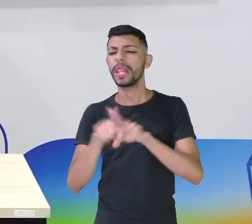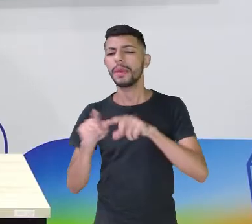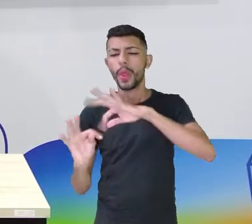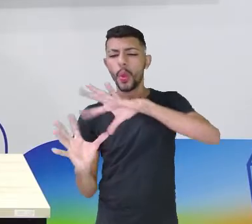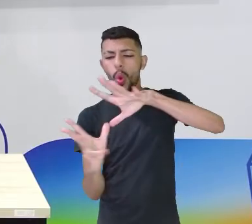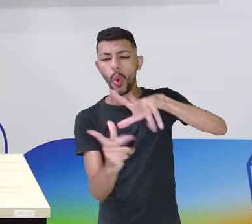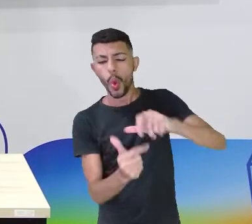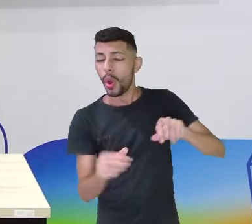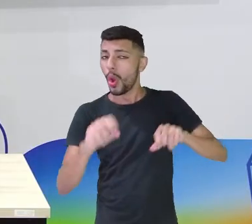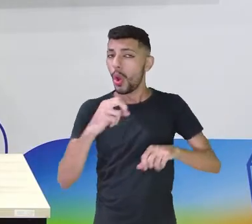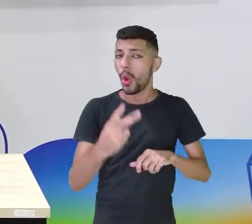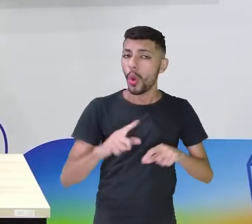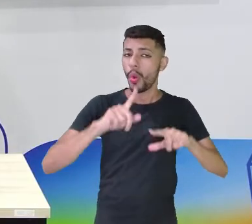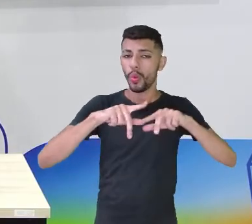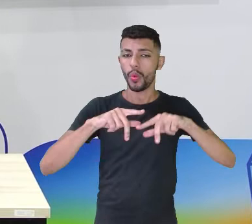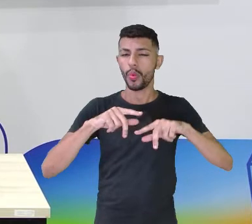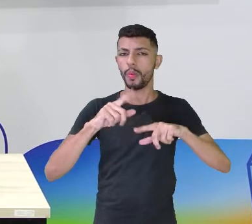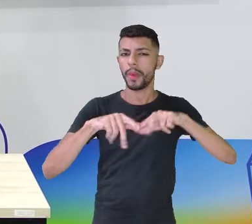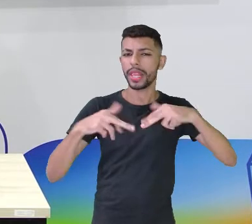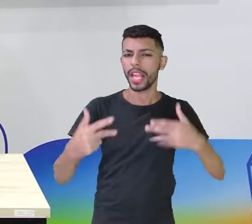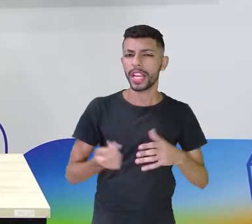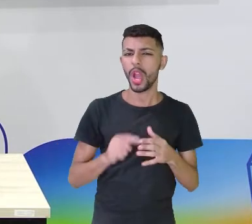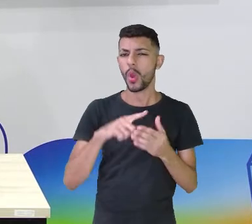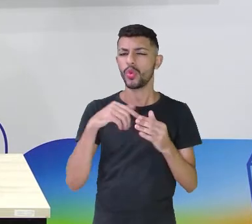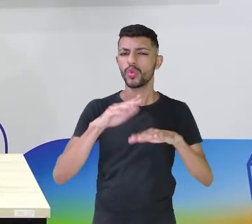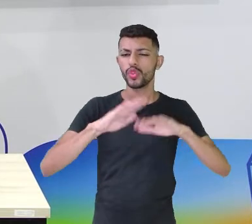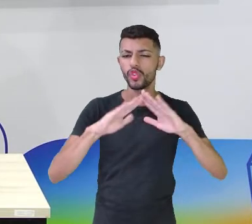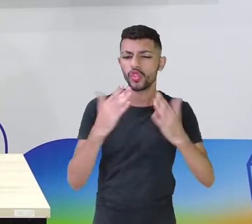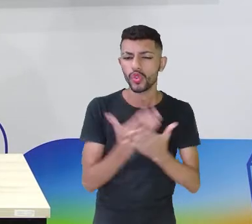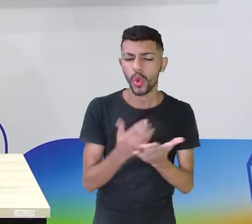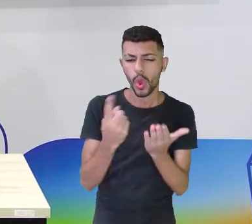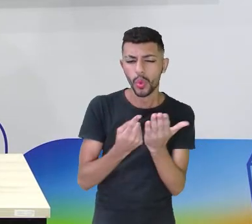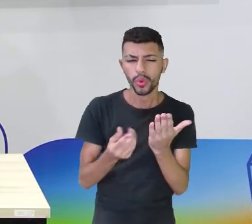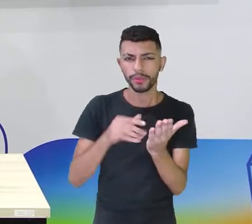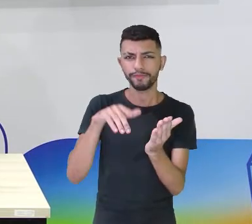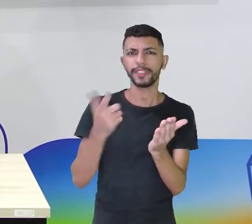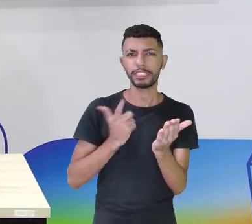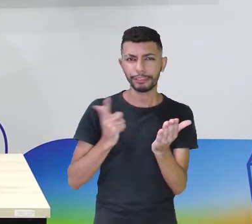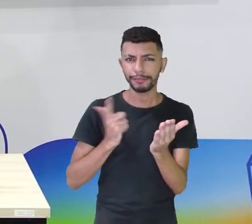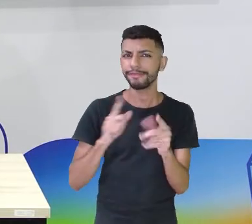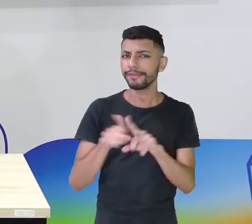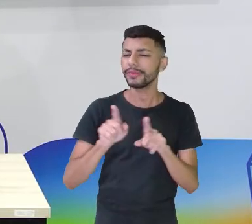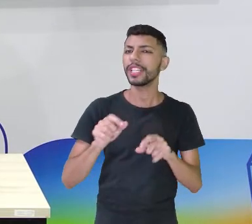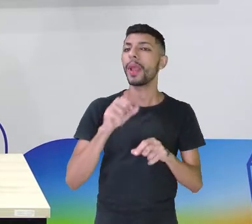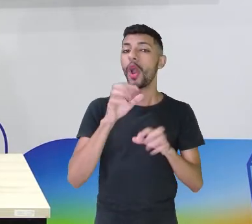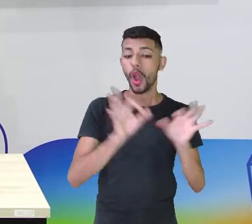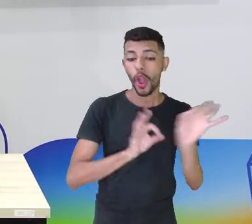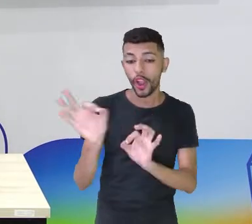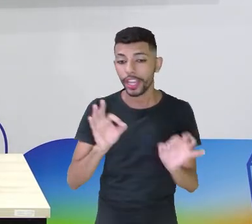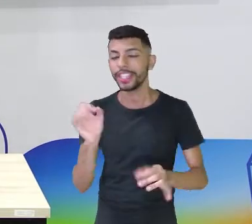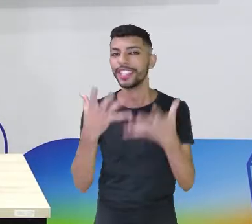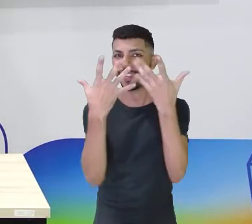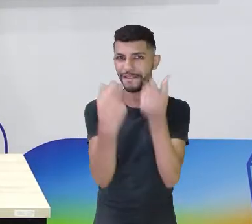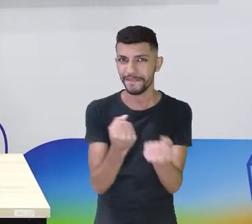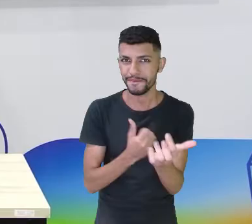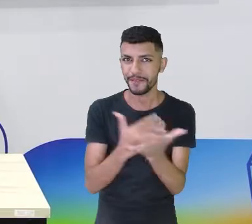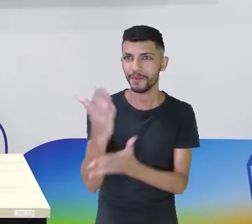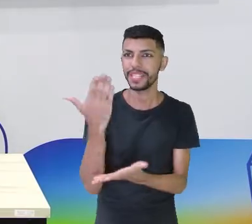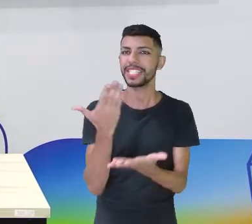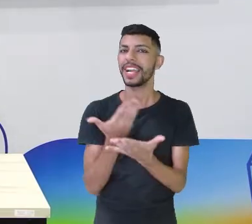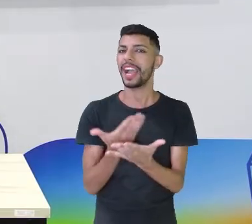seu material escolar, prepare tudo, organize tudo e vamos começar a nossa atividade de